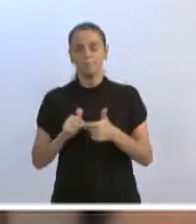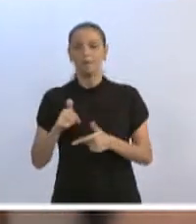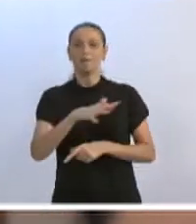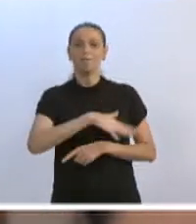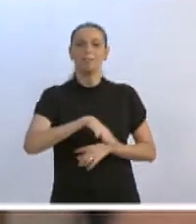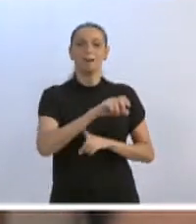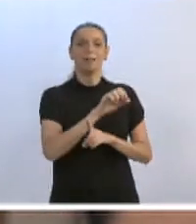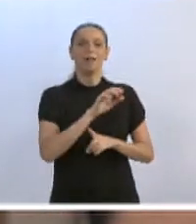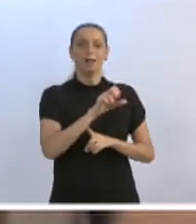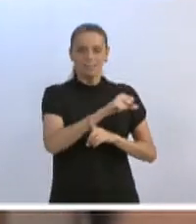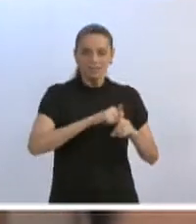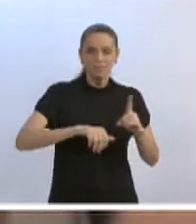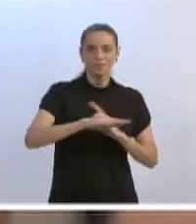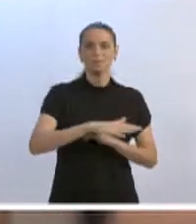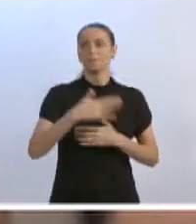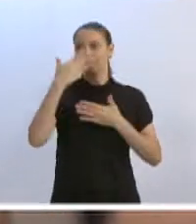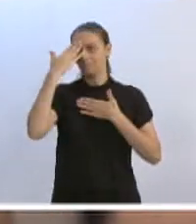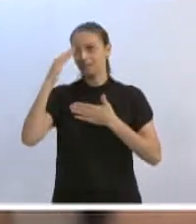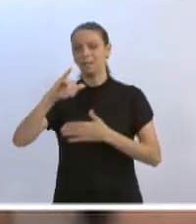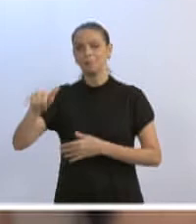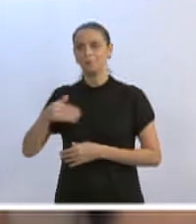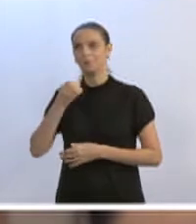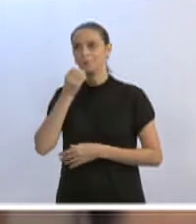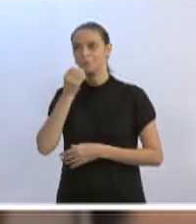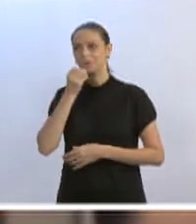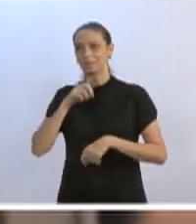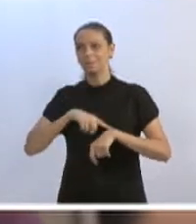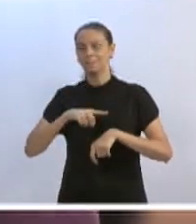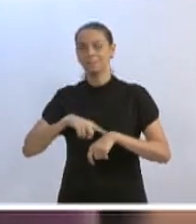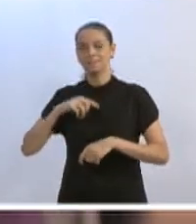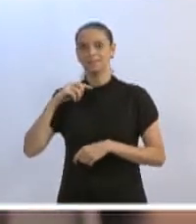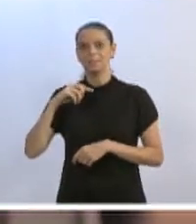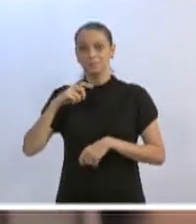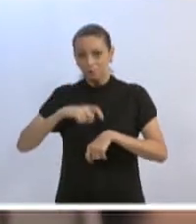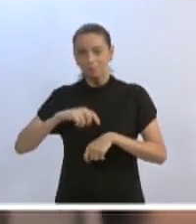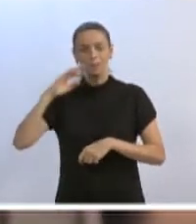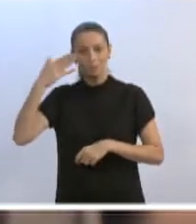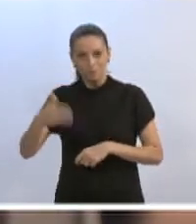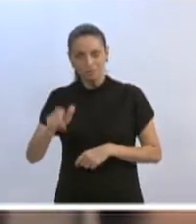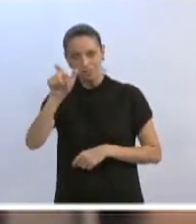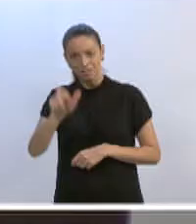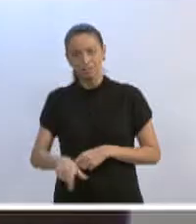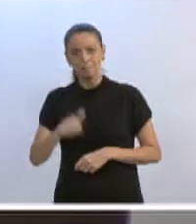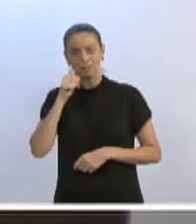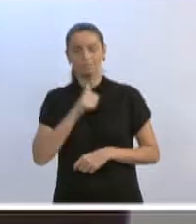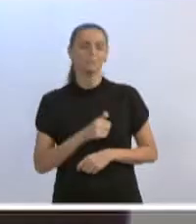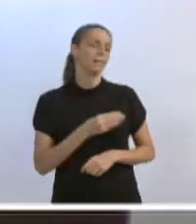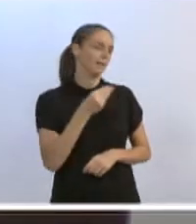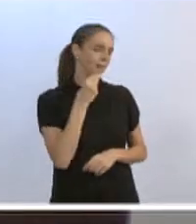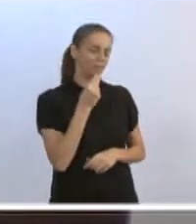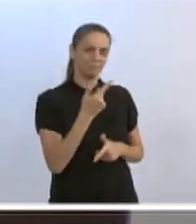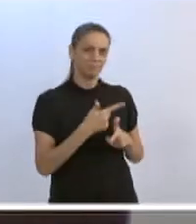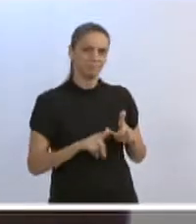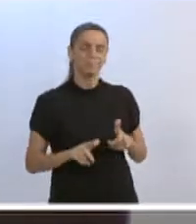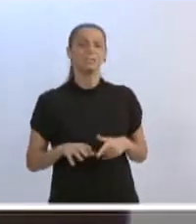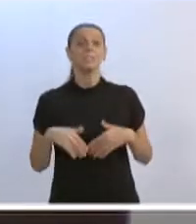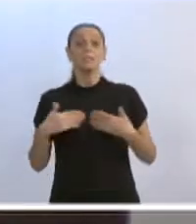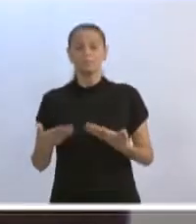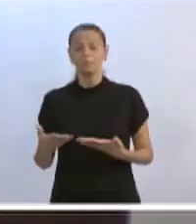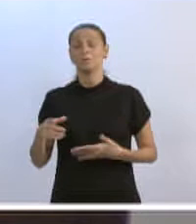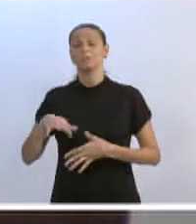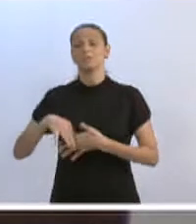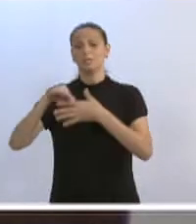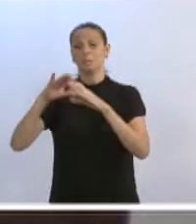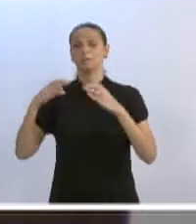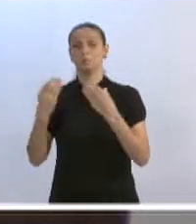parabéns e obrigado pelo cuidado que você me concedeu também em homenageá la imagina importantes líderes comunitários nos vários